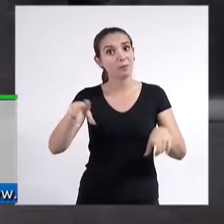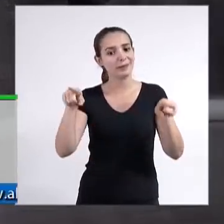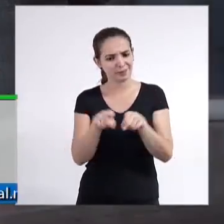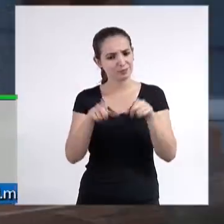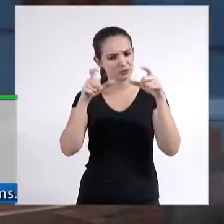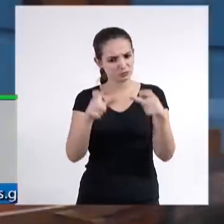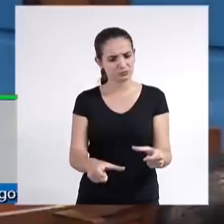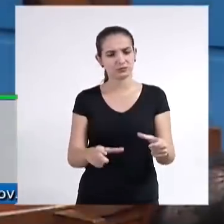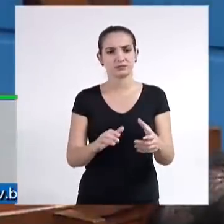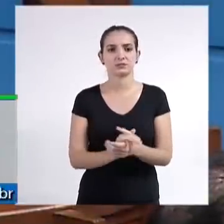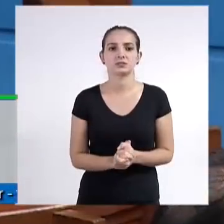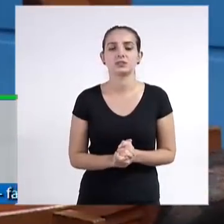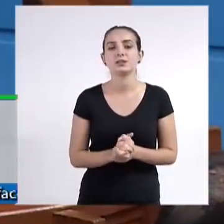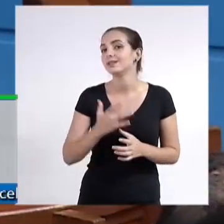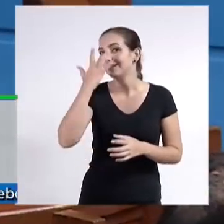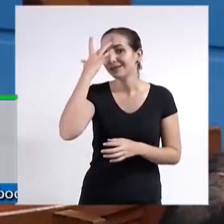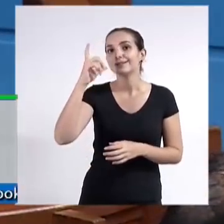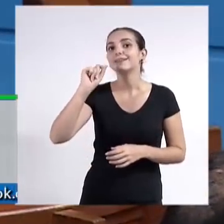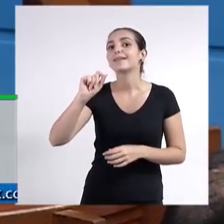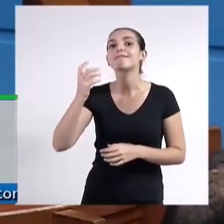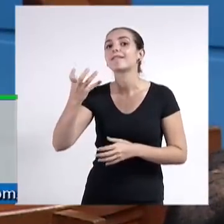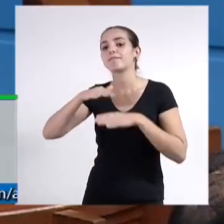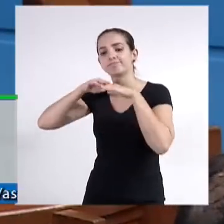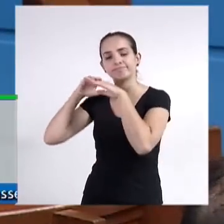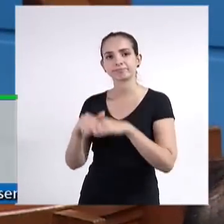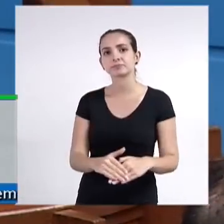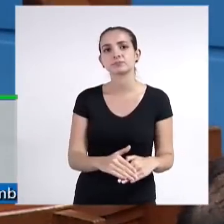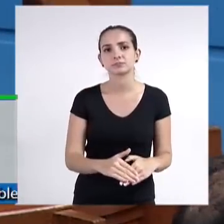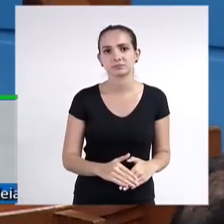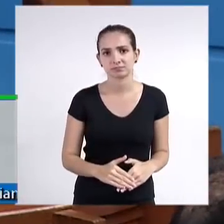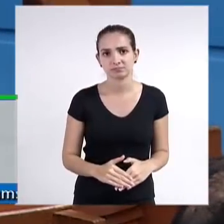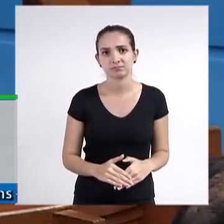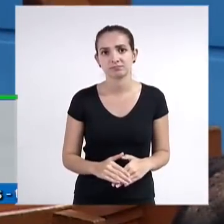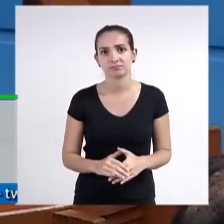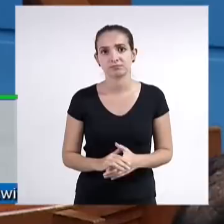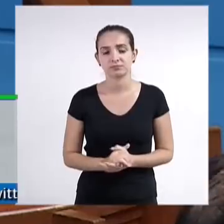endereço. Quem que ela quer atingir?